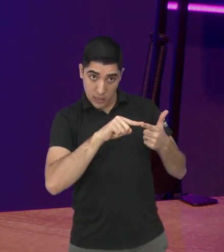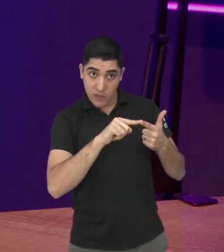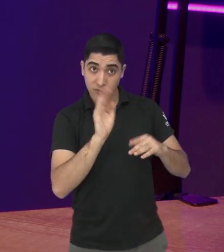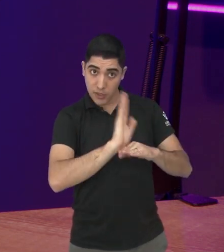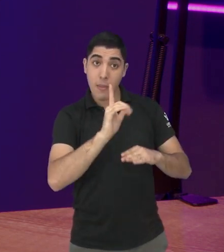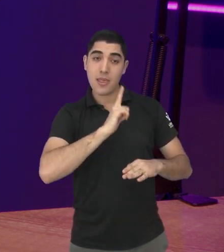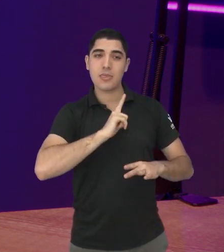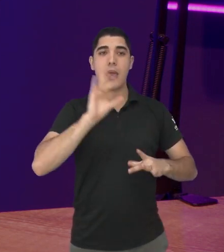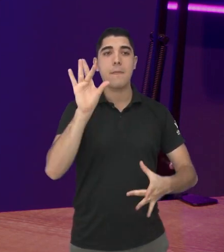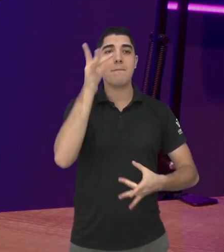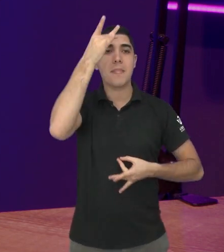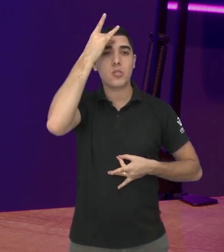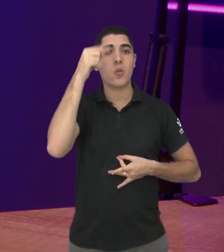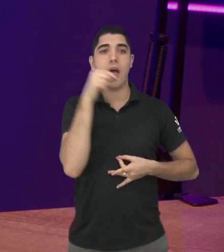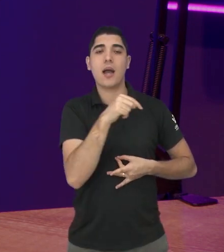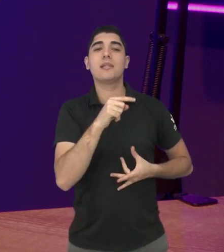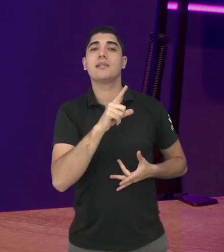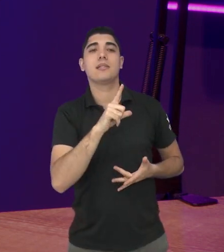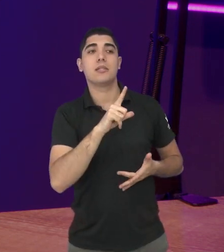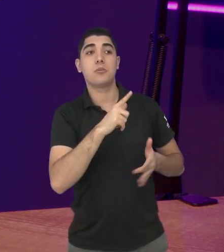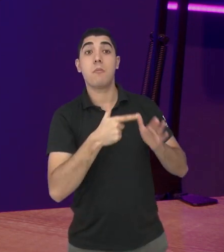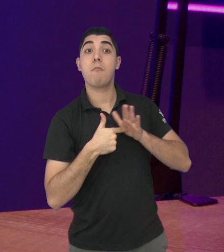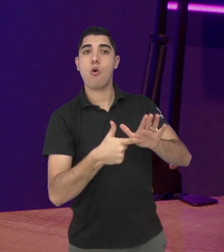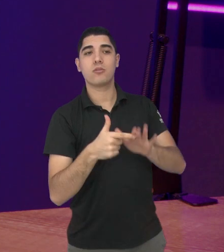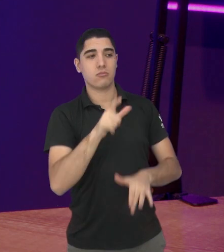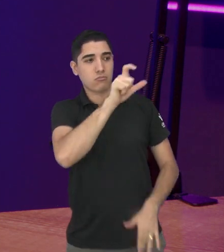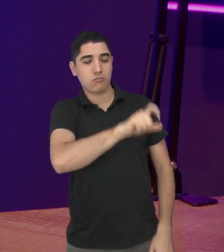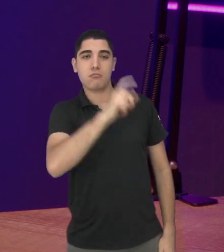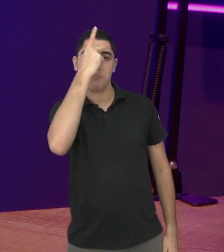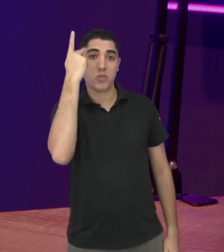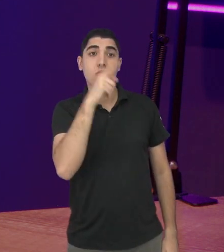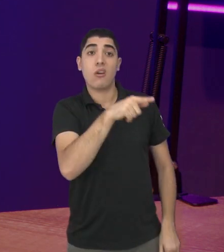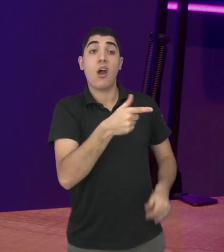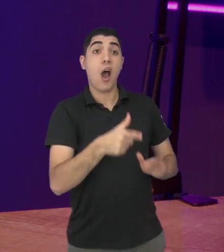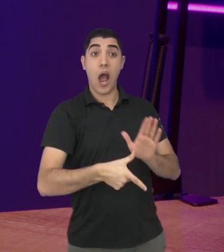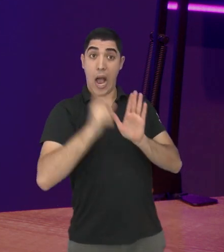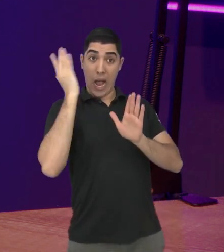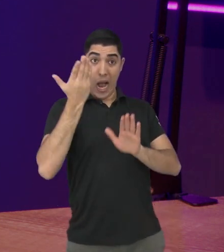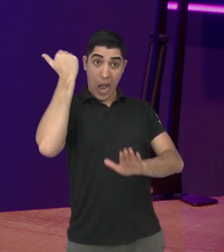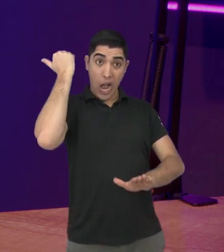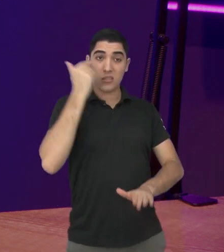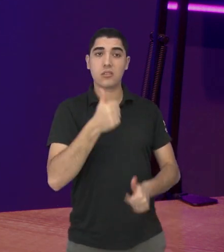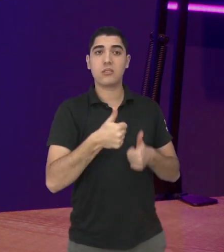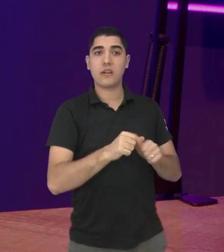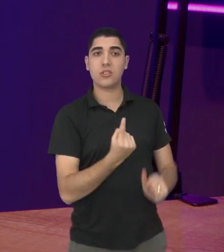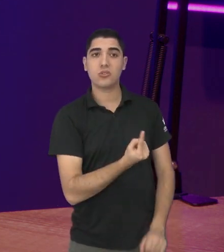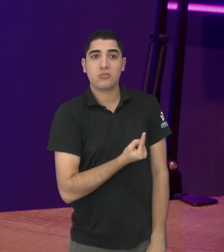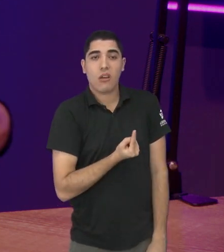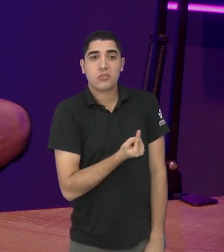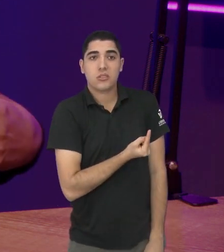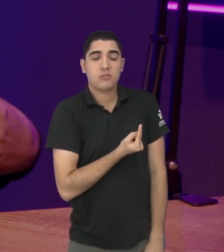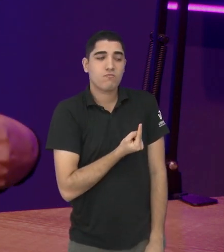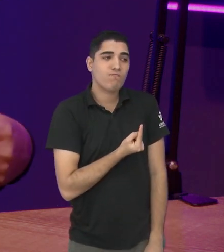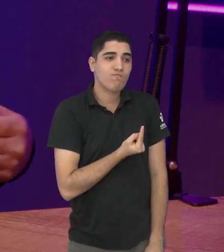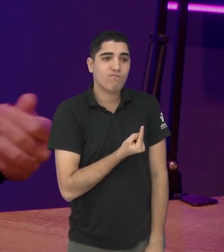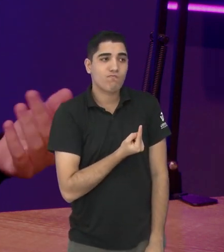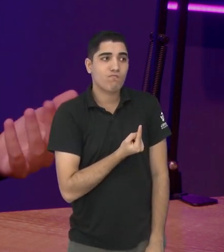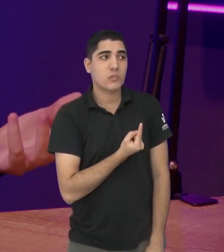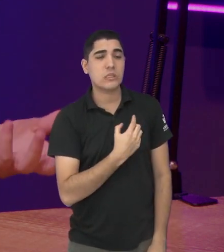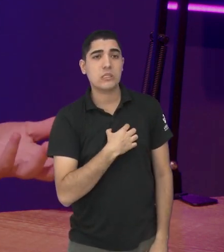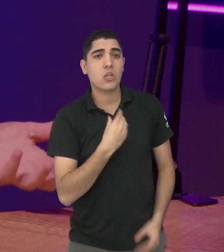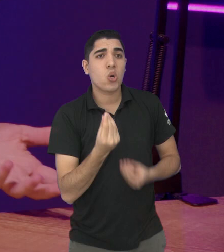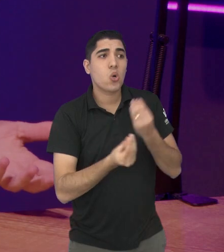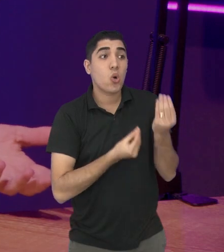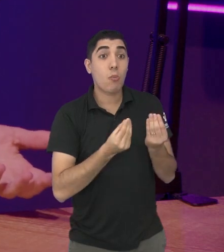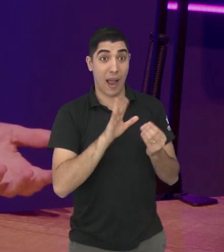né? Começam com histórias de pessoas que são pessoas solitárias. Então, assim, em inteligência artificial, a gente